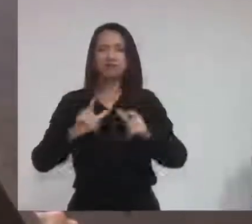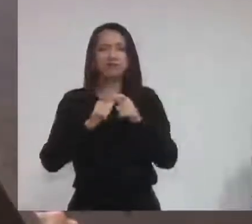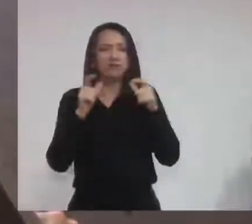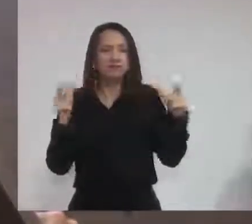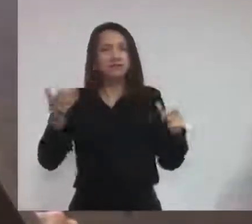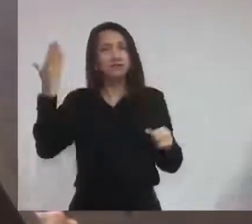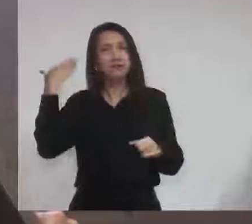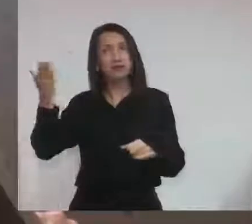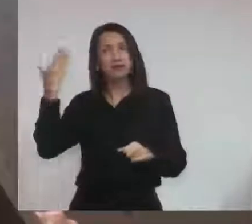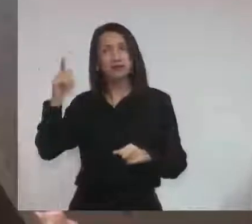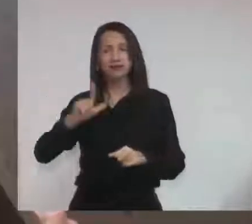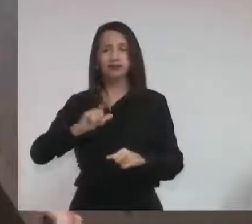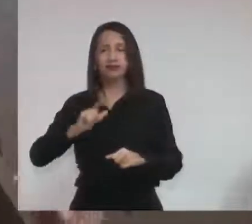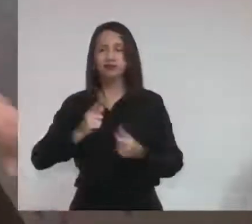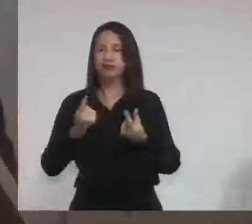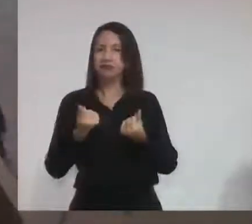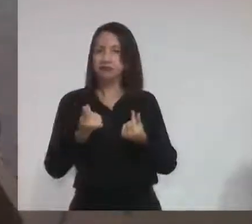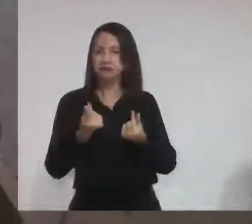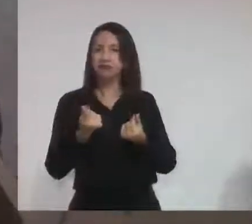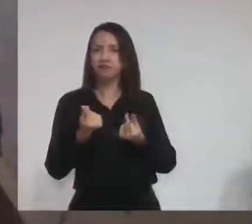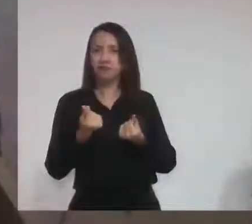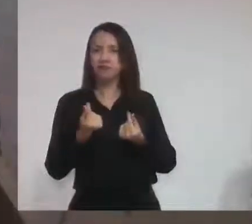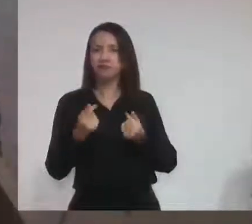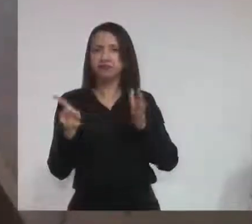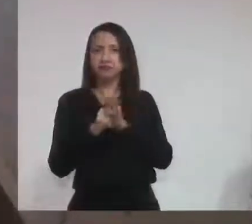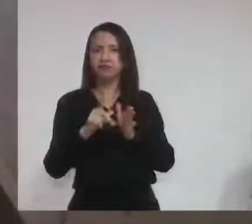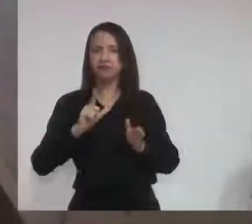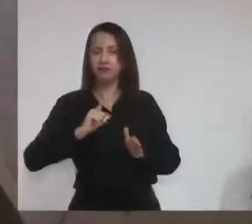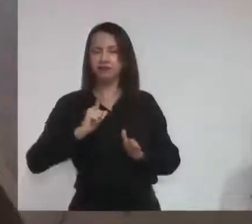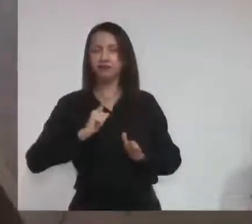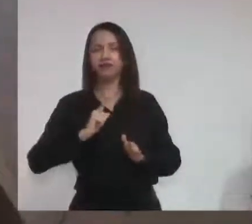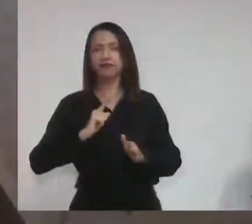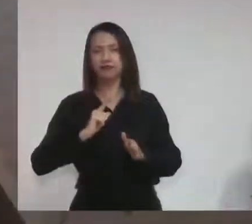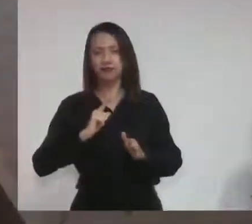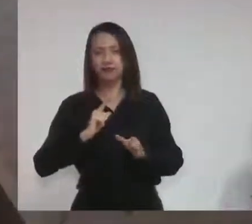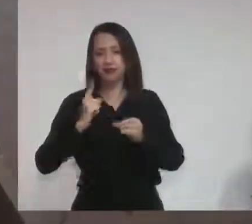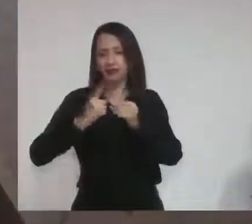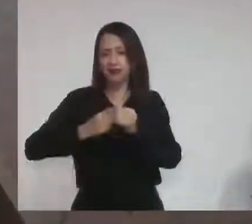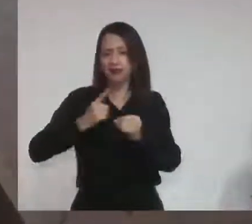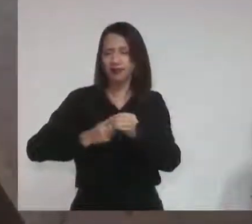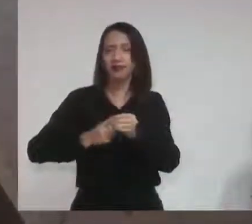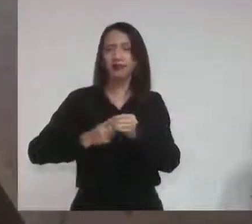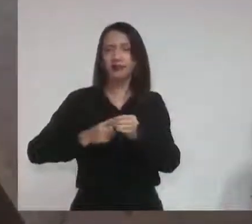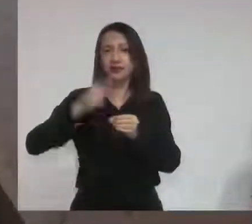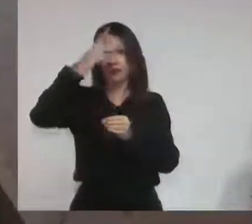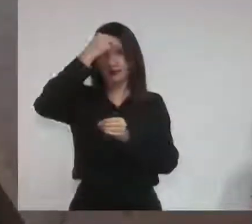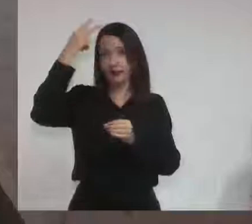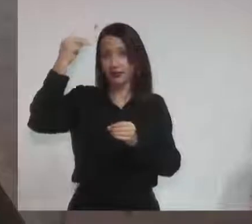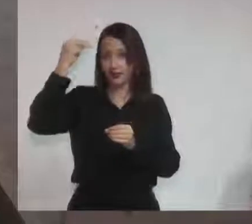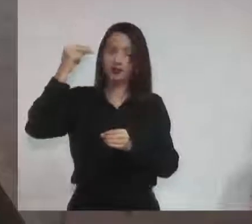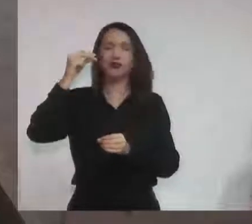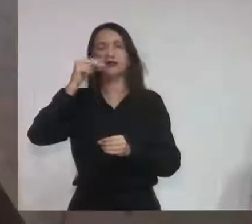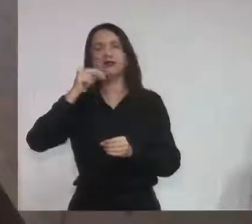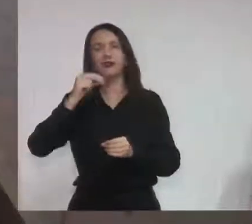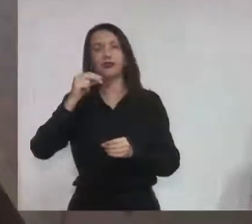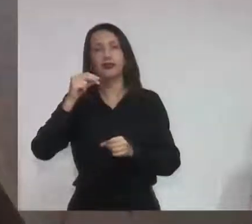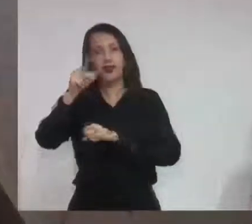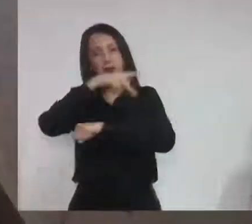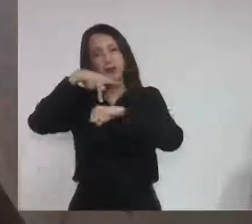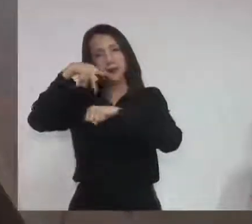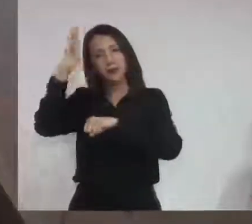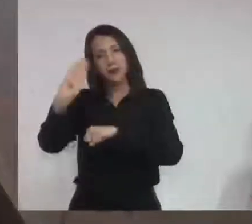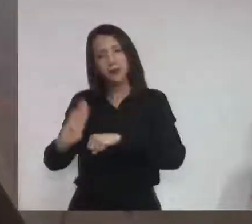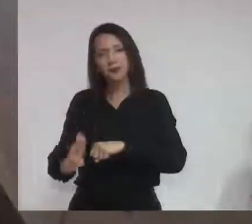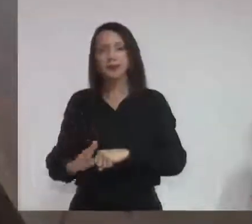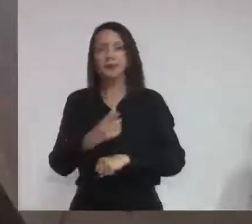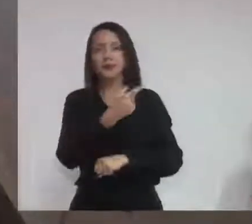no passado, quando se tinha uma condição financeira municipal e geral do país muito melhor, né? A gente viveu anos aí